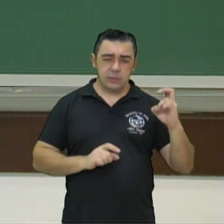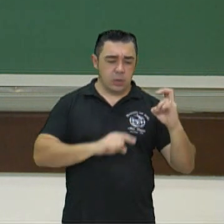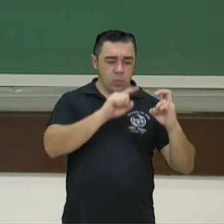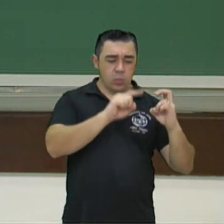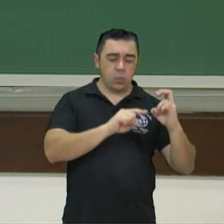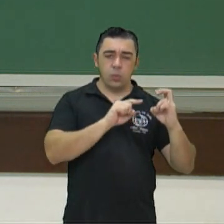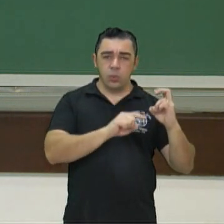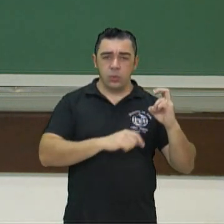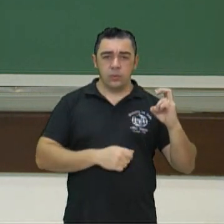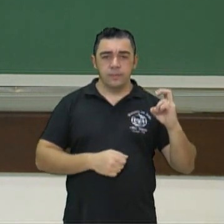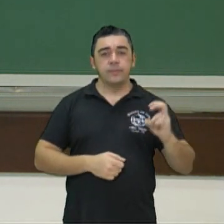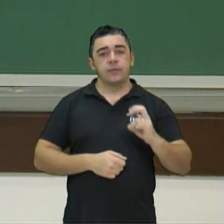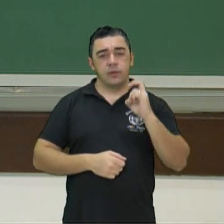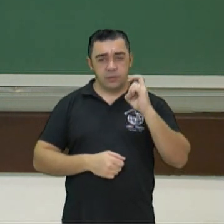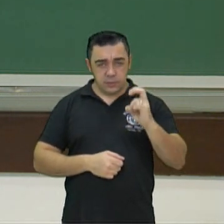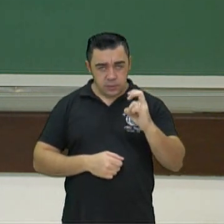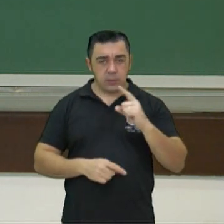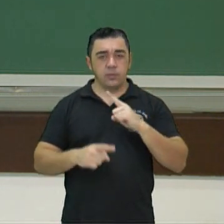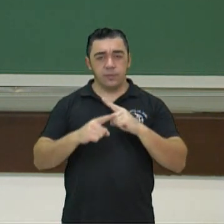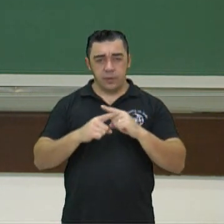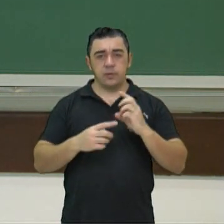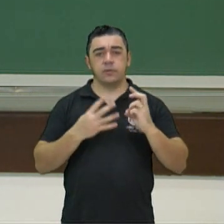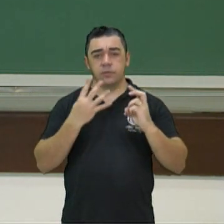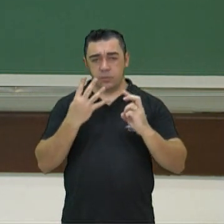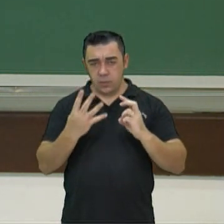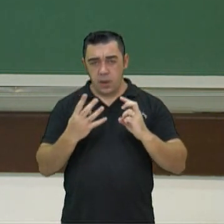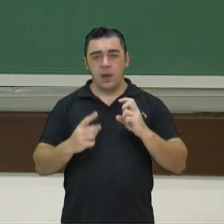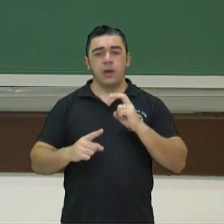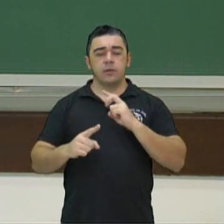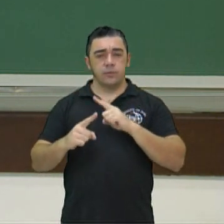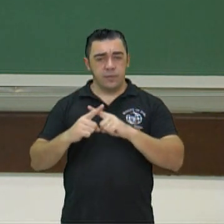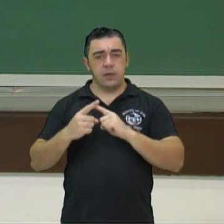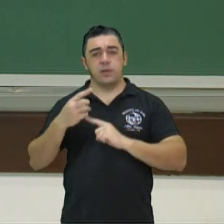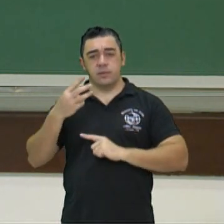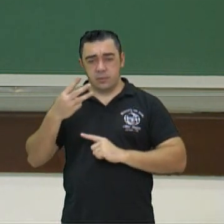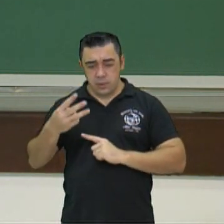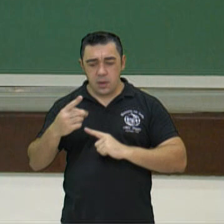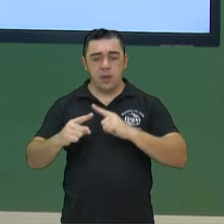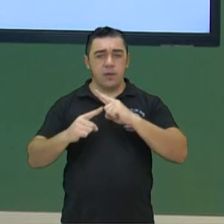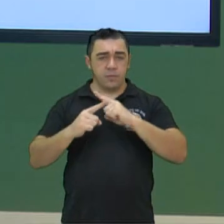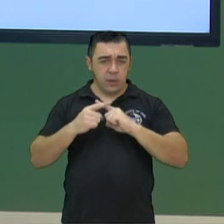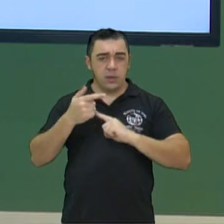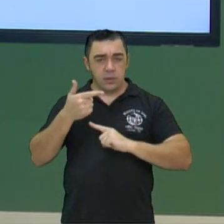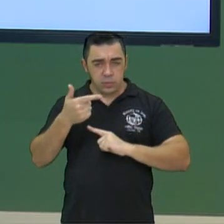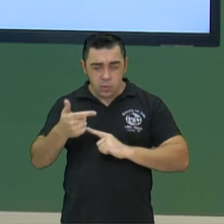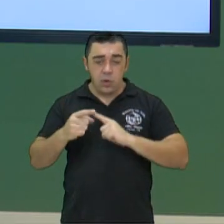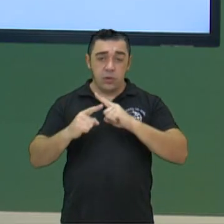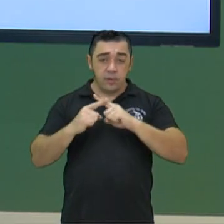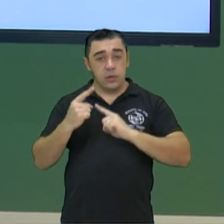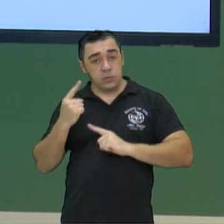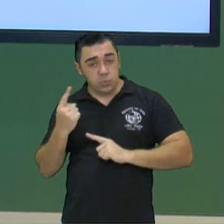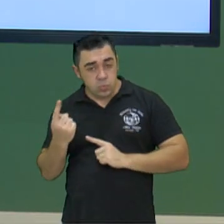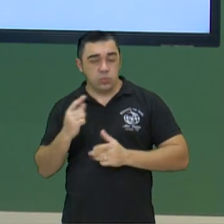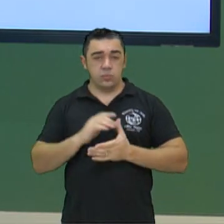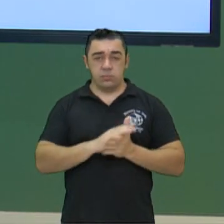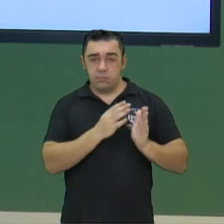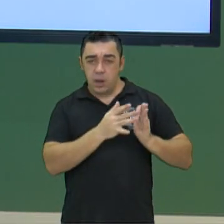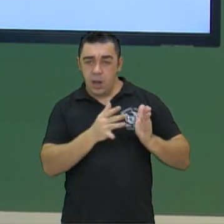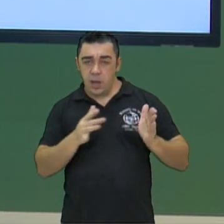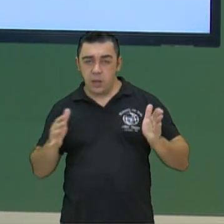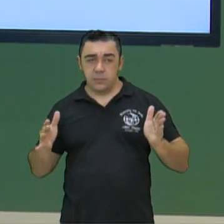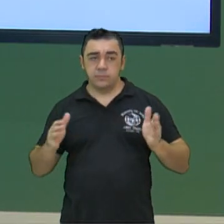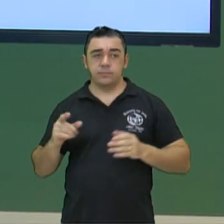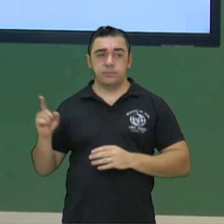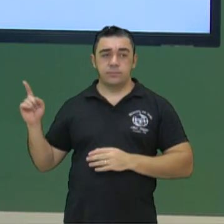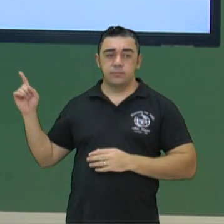de 5 é a mesma coisa. Vou fazer os seus antecessores até chegar ao número 1. Então,